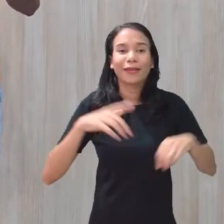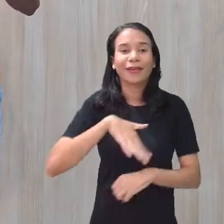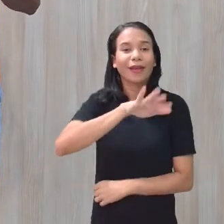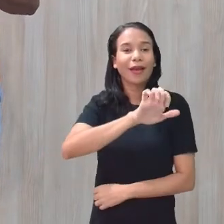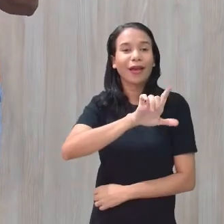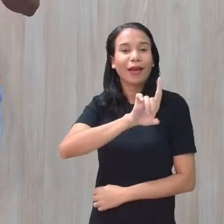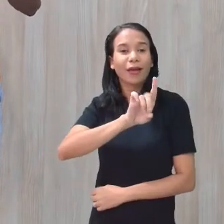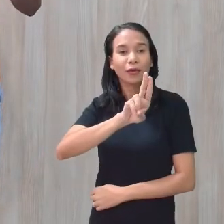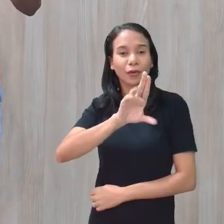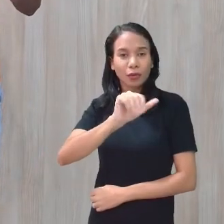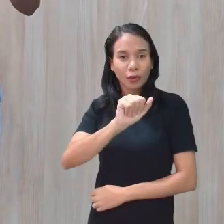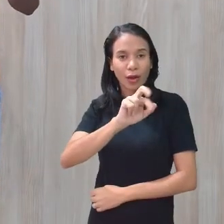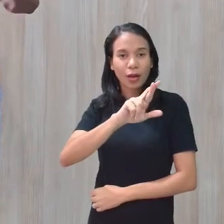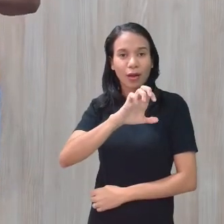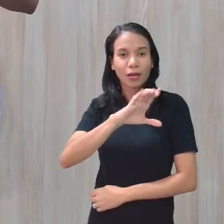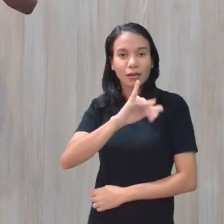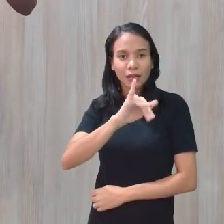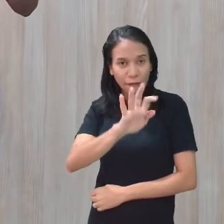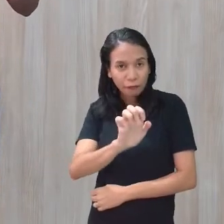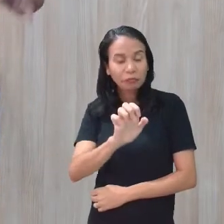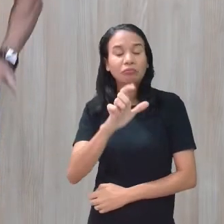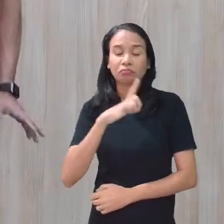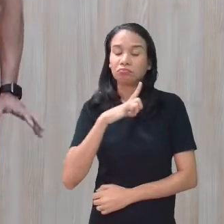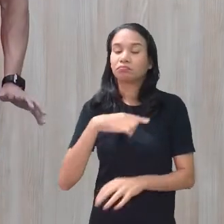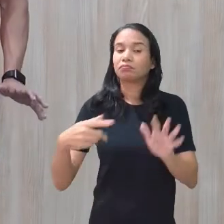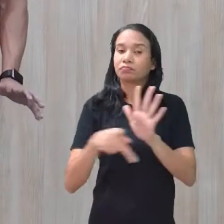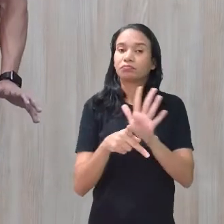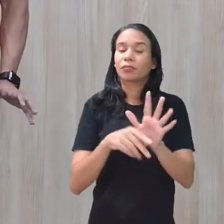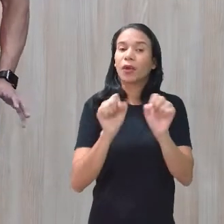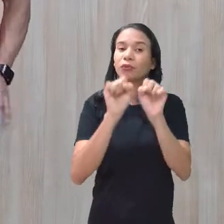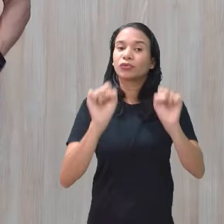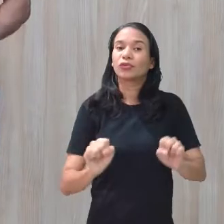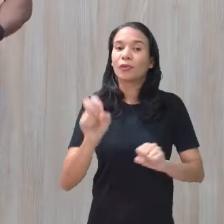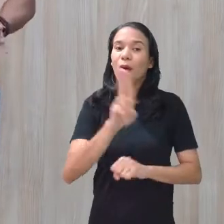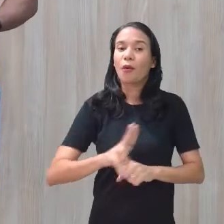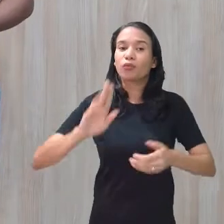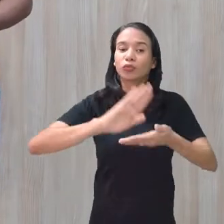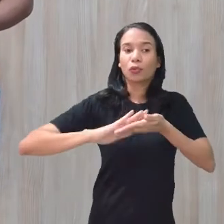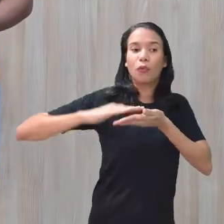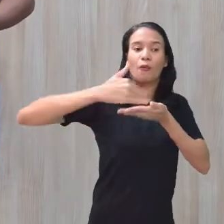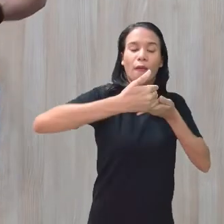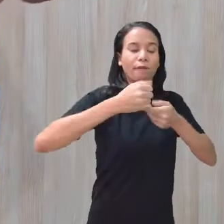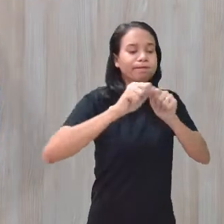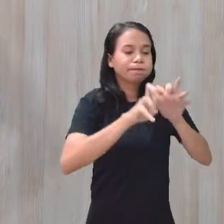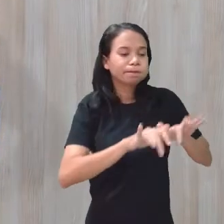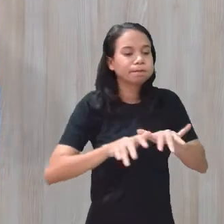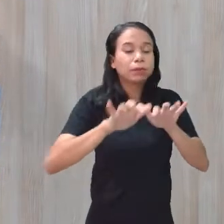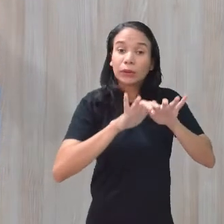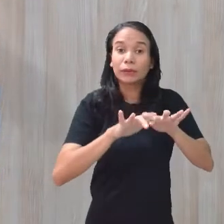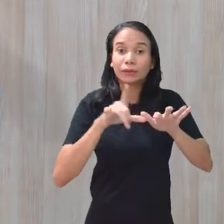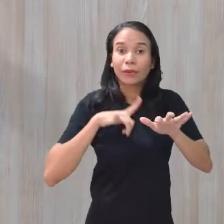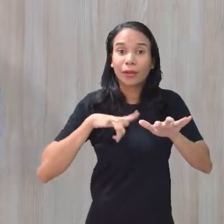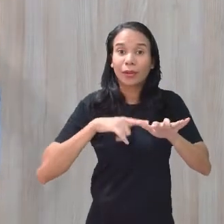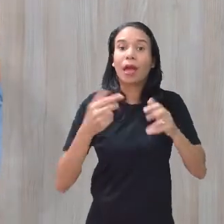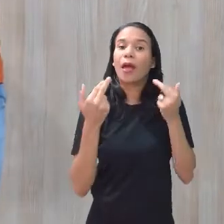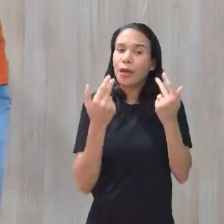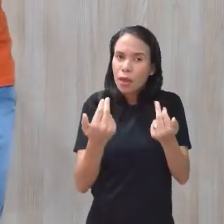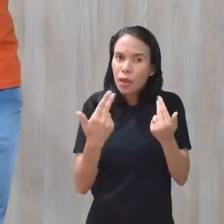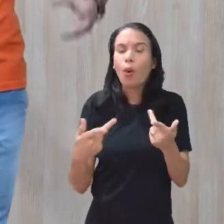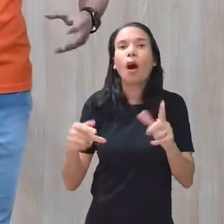no Chrome, né, ou no seu sistema de navegação aí pela internet, e aí vai aparecer a